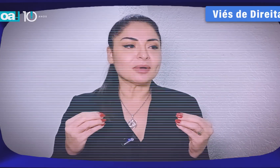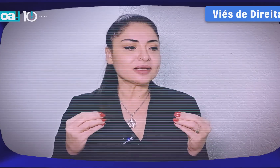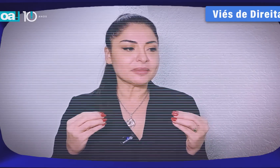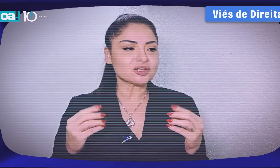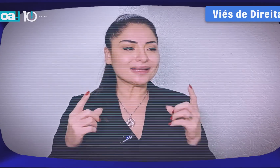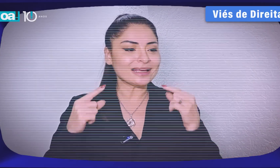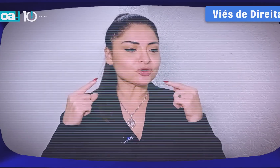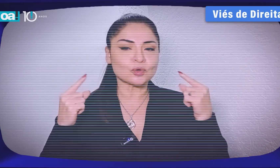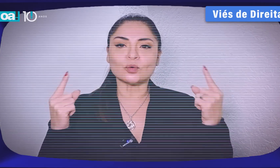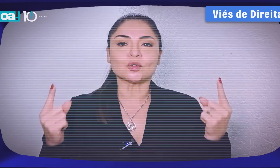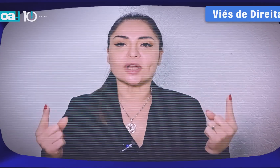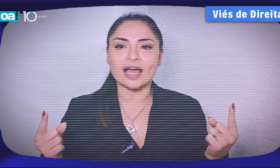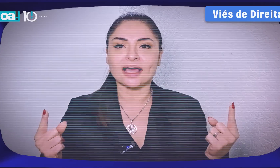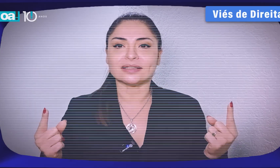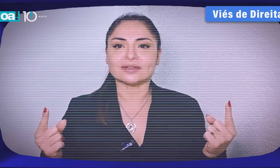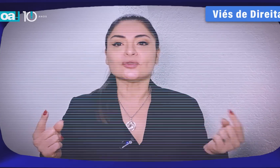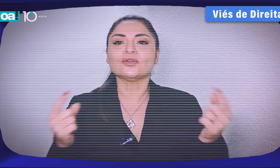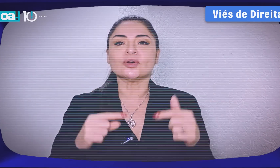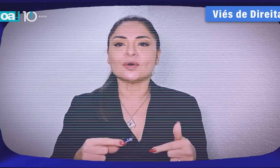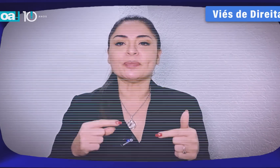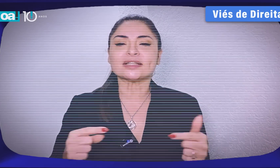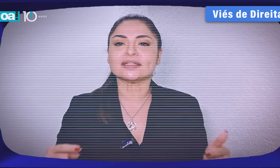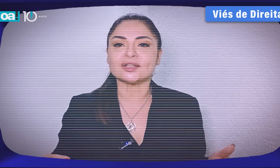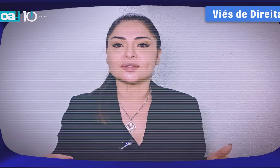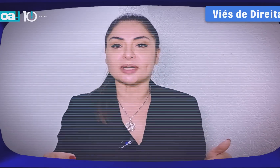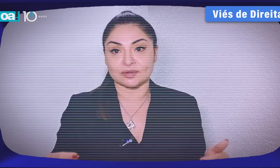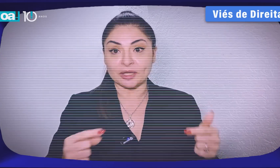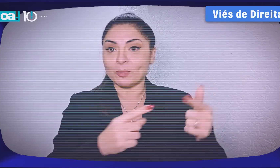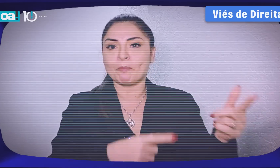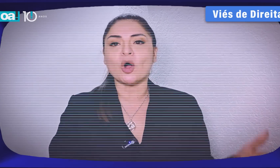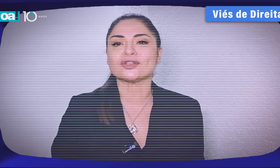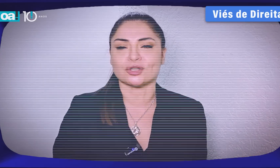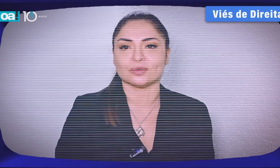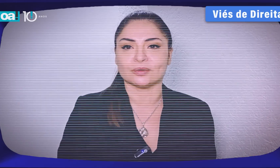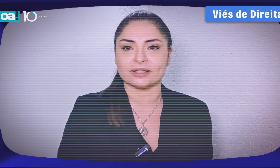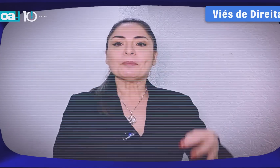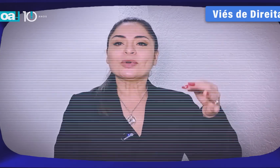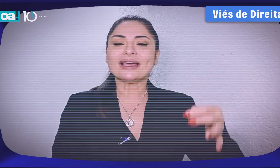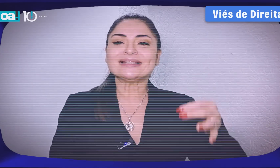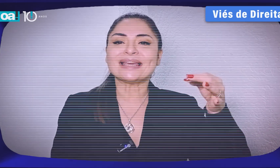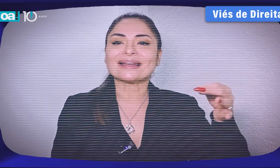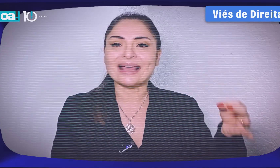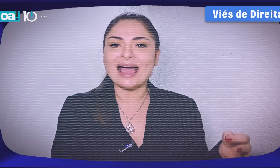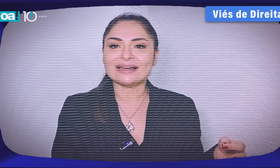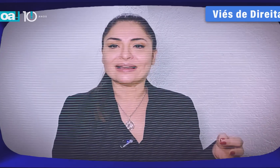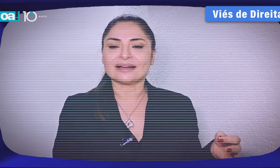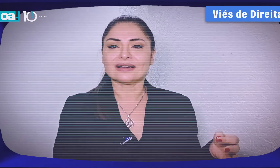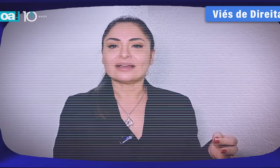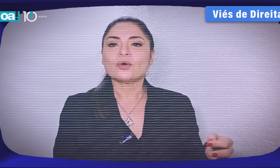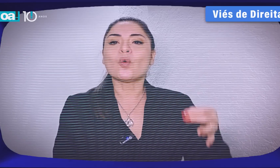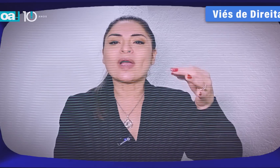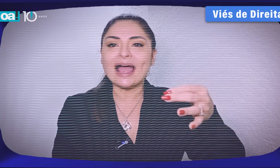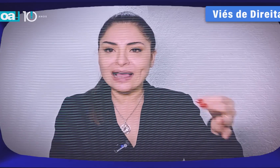mulher completamente descontrolada virou presidente do Brasil? Porque ela é o poste do Lula. Porque a